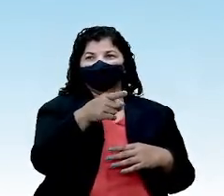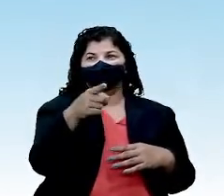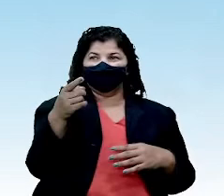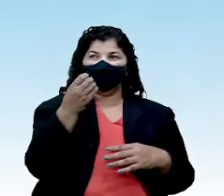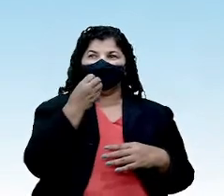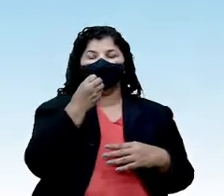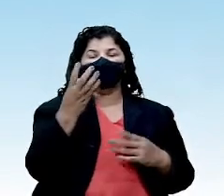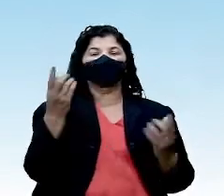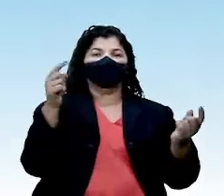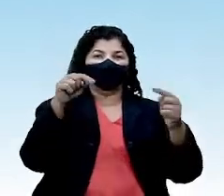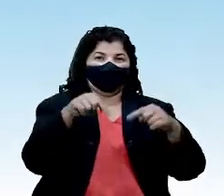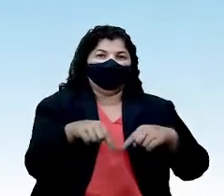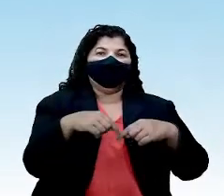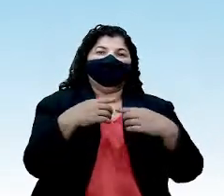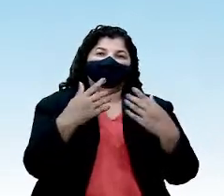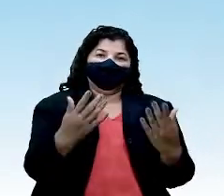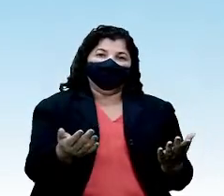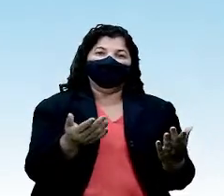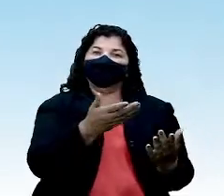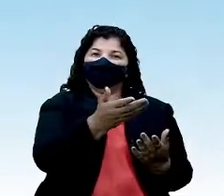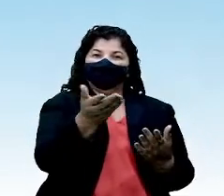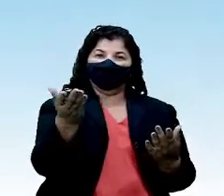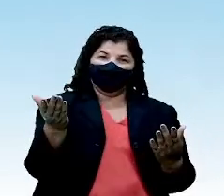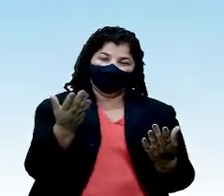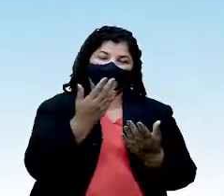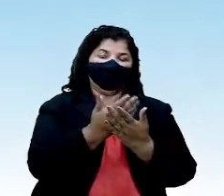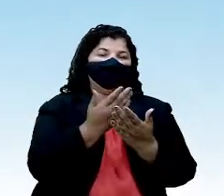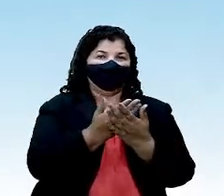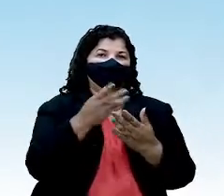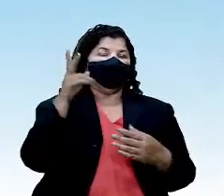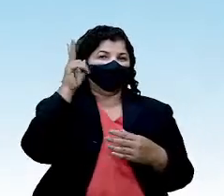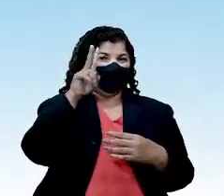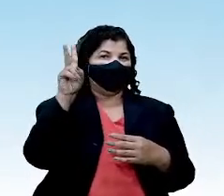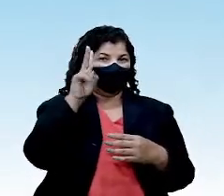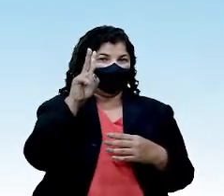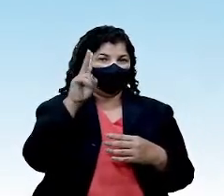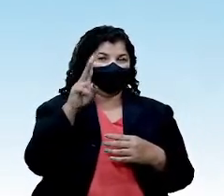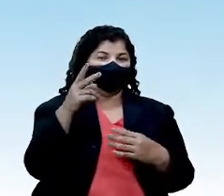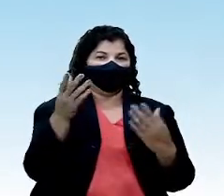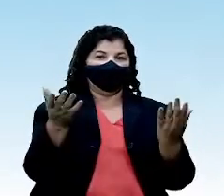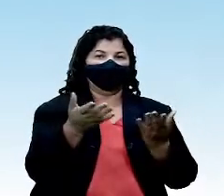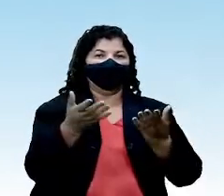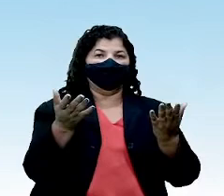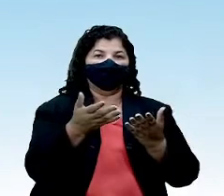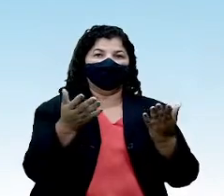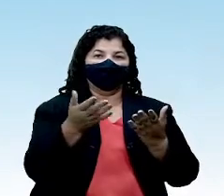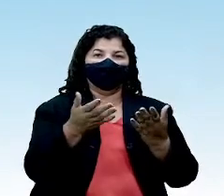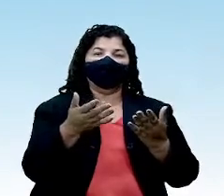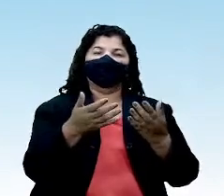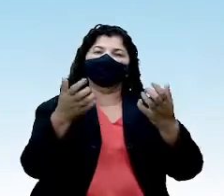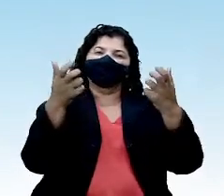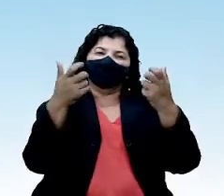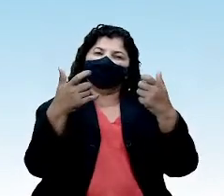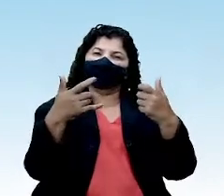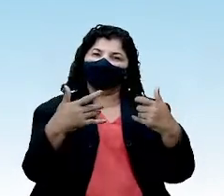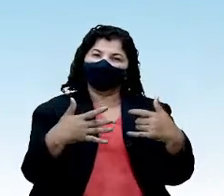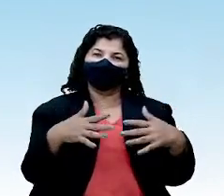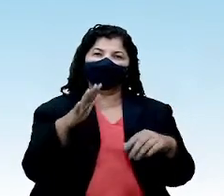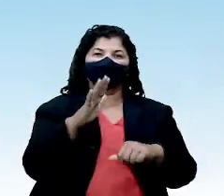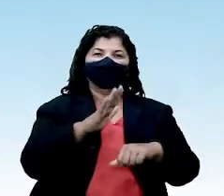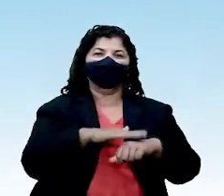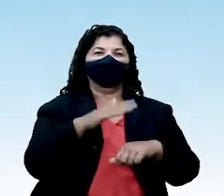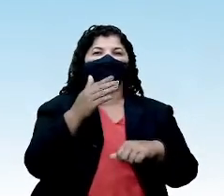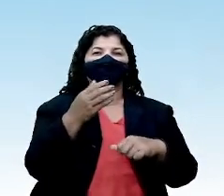todos e todas bem-vindos e bem-vindas à nossa aula de História. E hoje nós vamos falar um pouco sobre a formação,